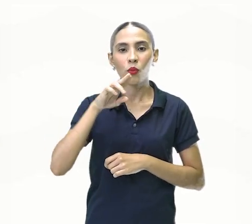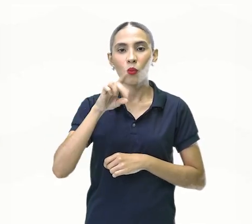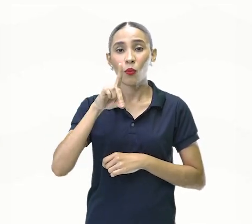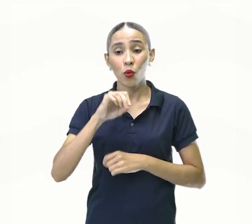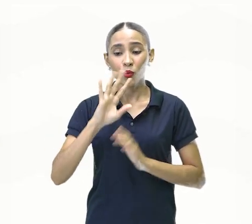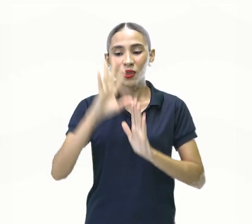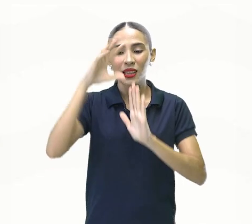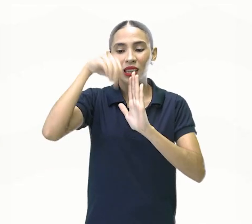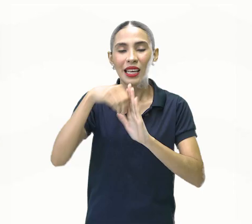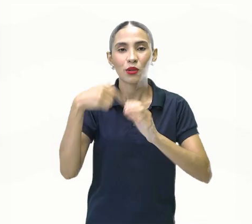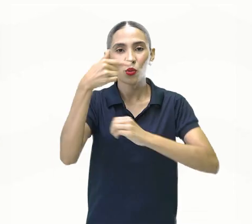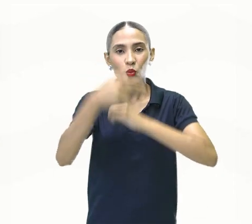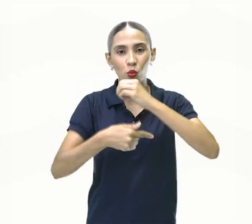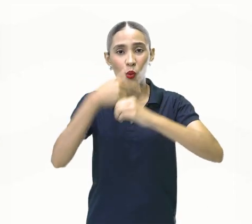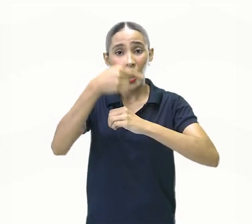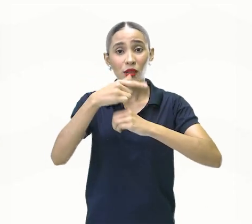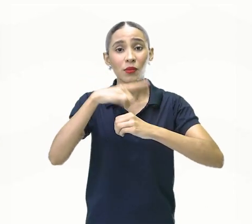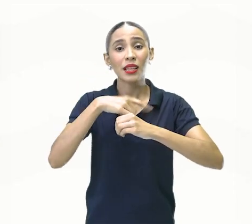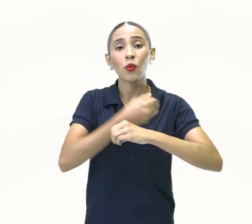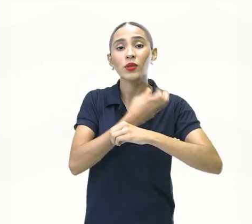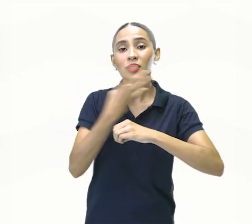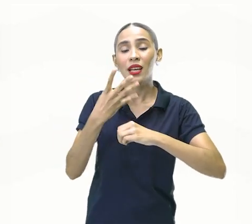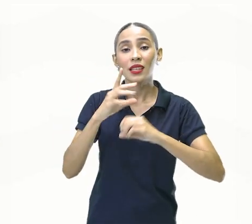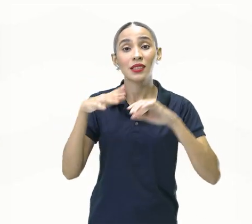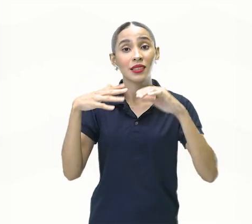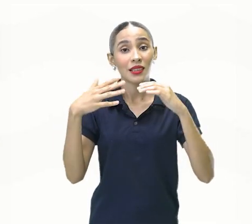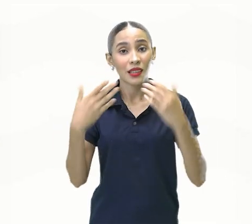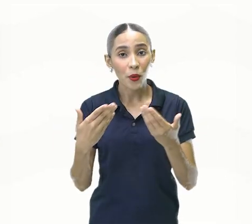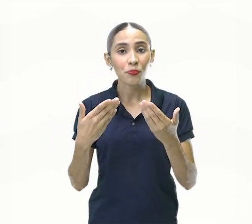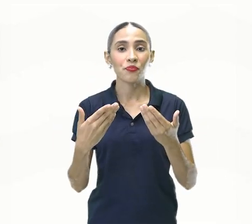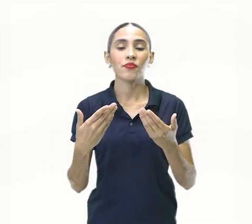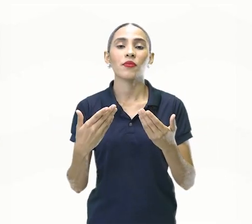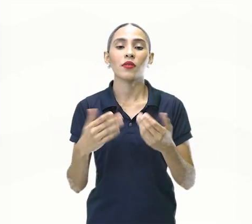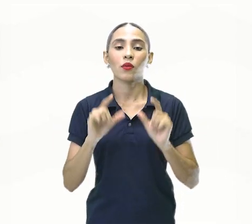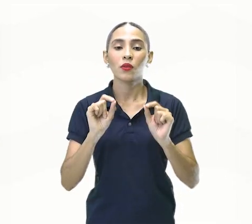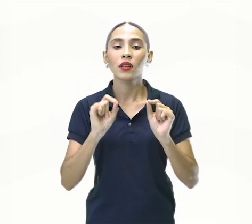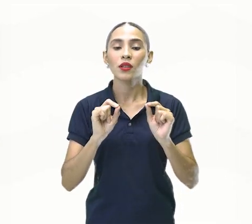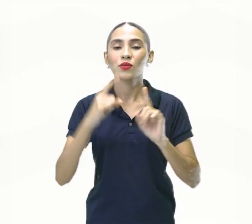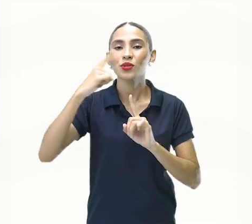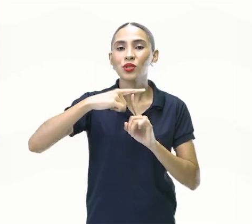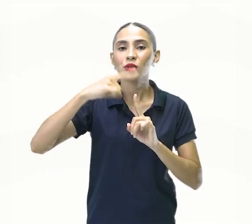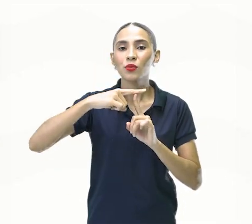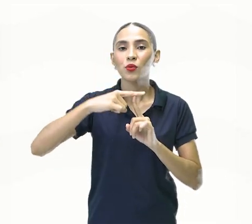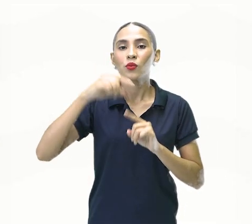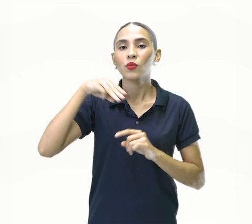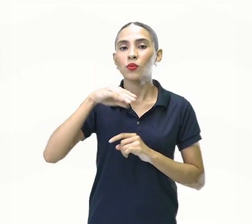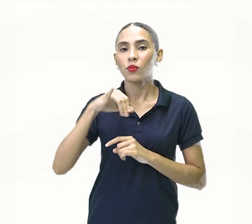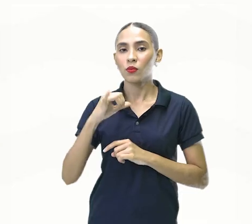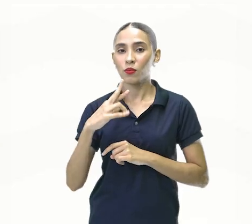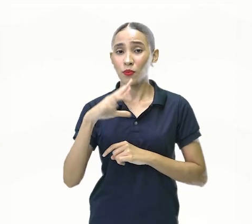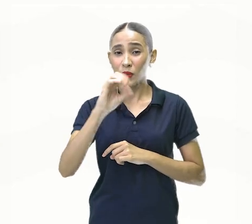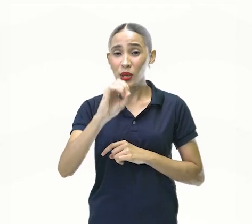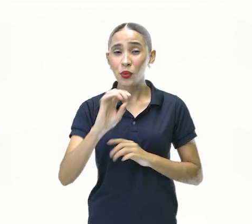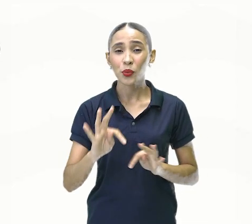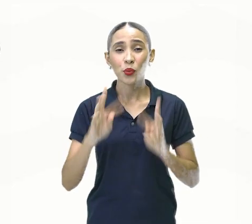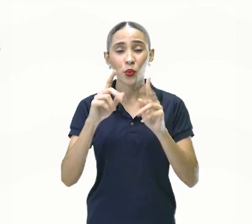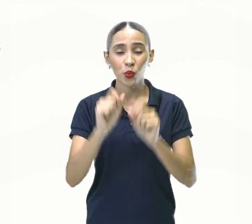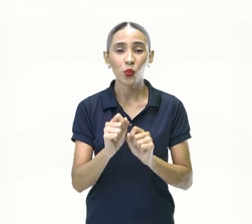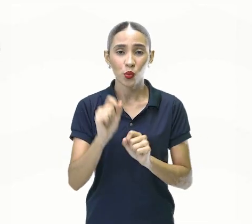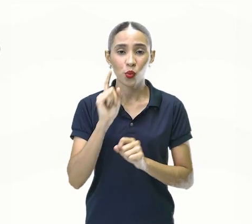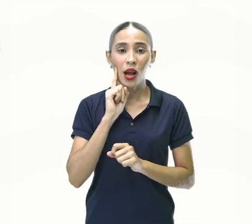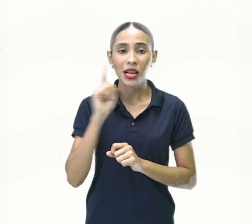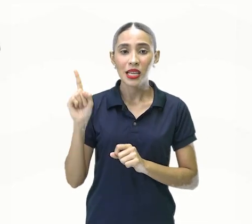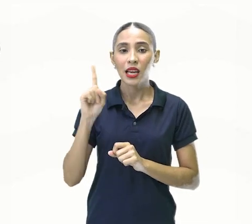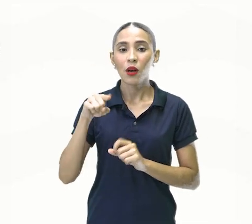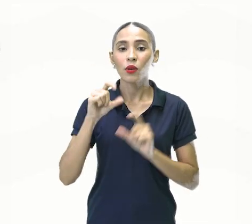há quantidade. Vejam que nós estamos falando sobre a forma micro. Então, tudo que a gente está falando aqui é